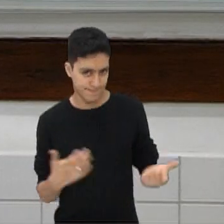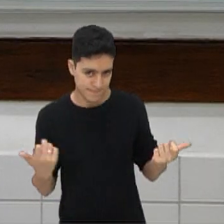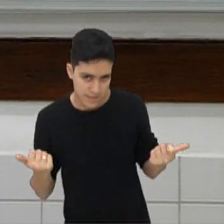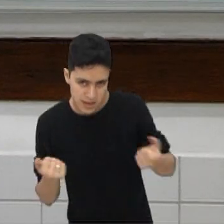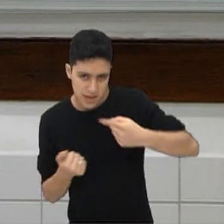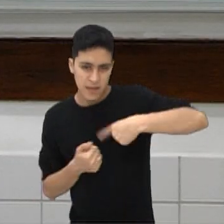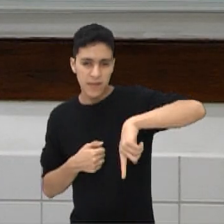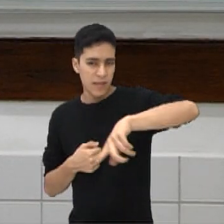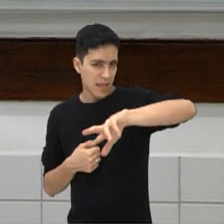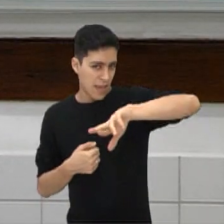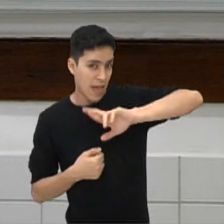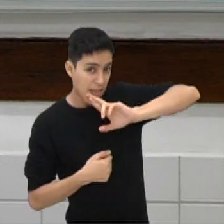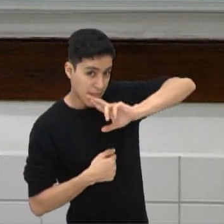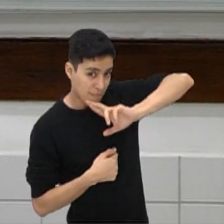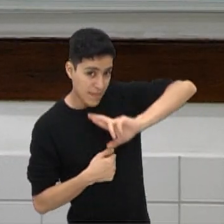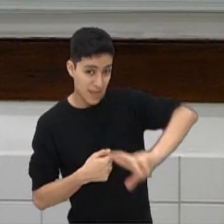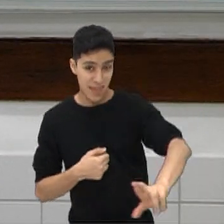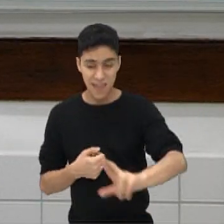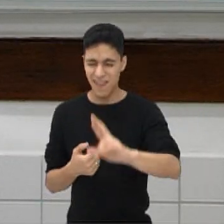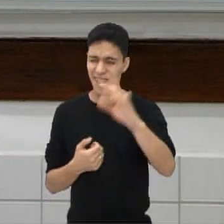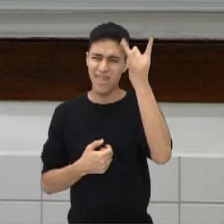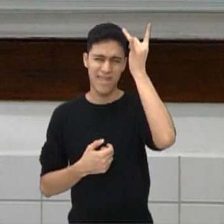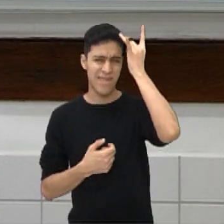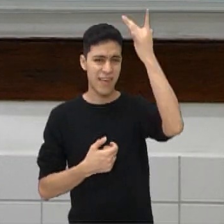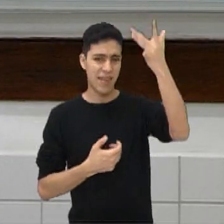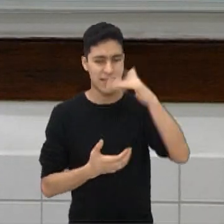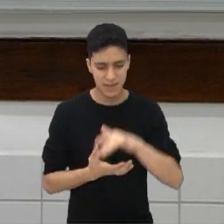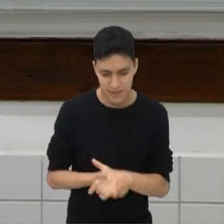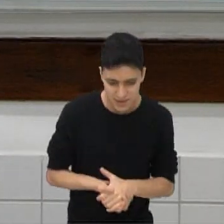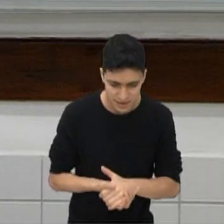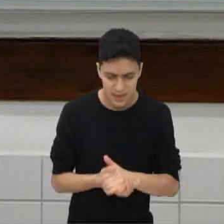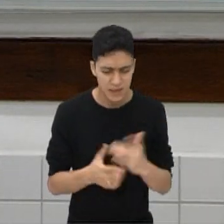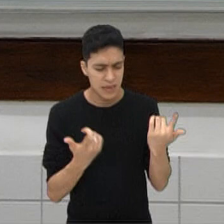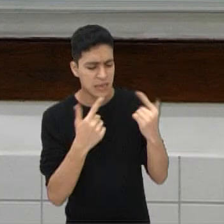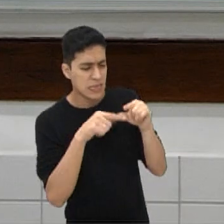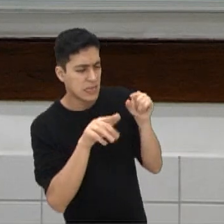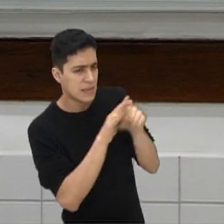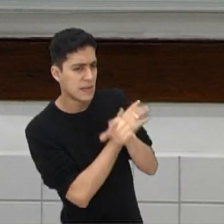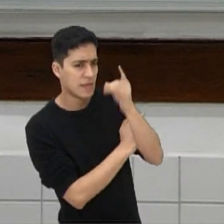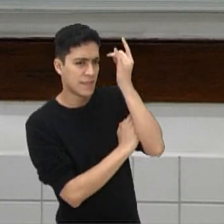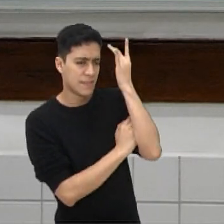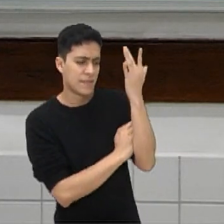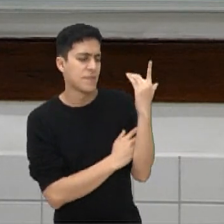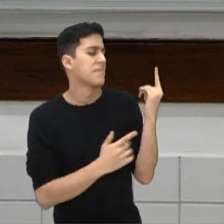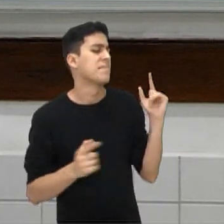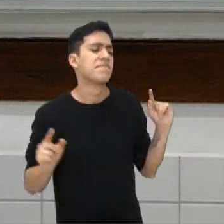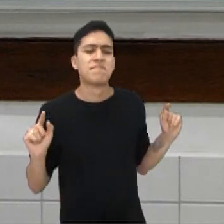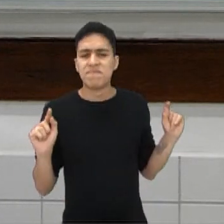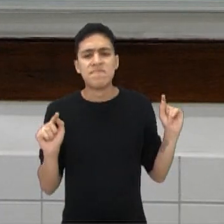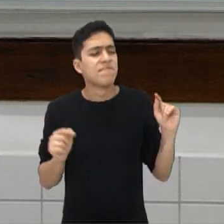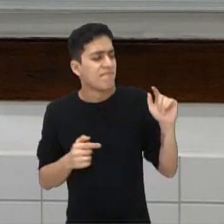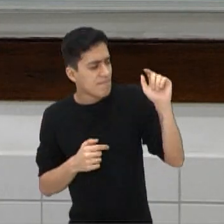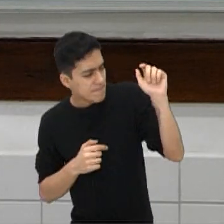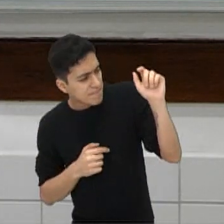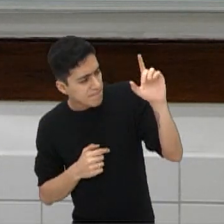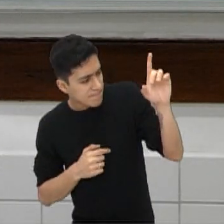E daí, você respondeu para mim? Tá muito fácil, né? Bem fácil essa daqui, vamos lá. O que representam as letras D e A